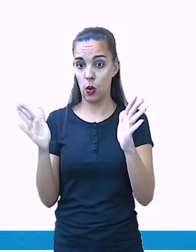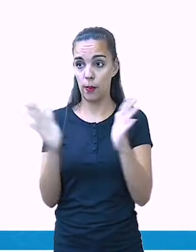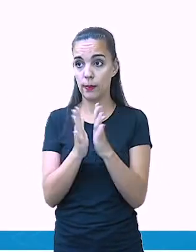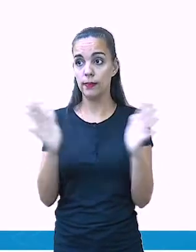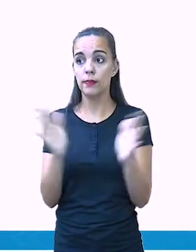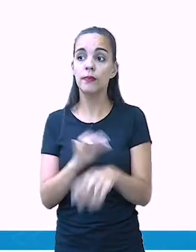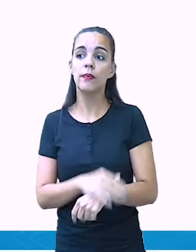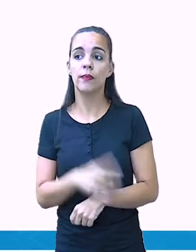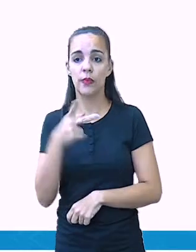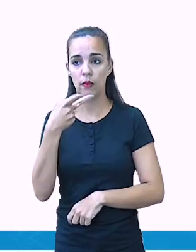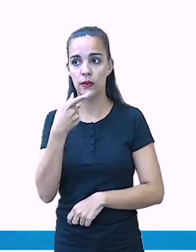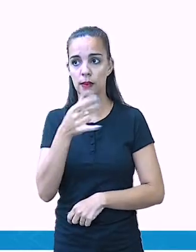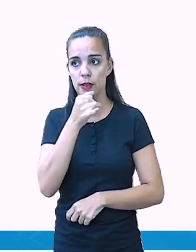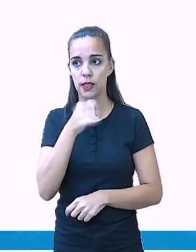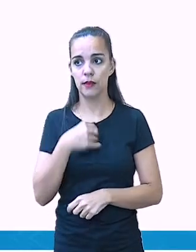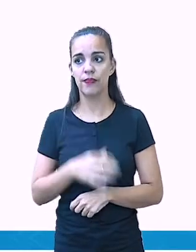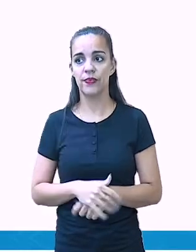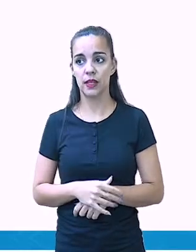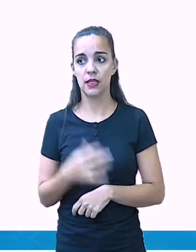você falar. Então vamos lá.